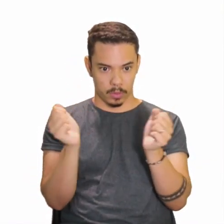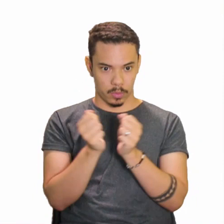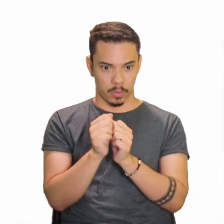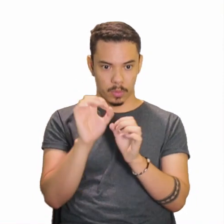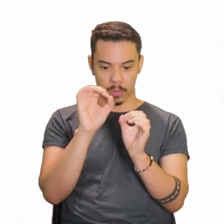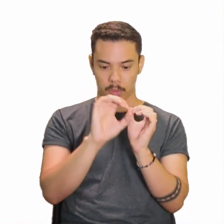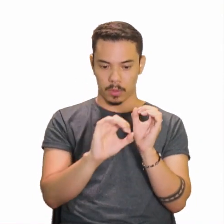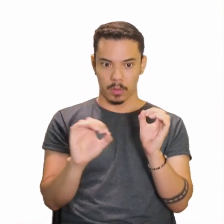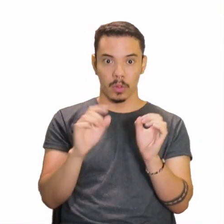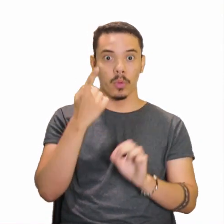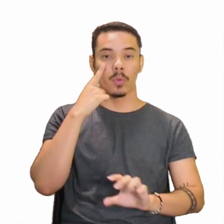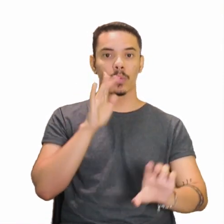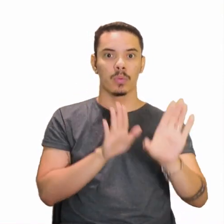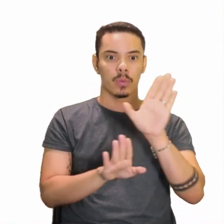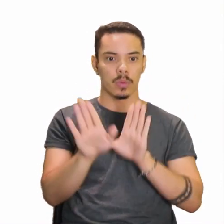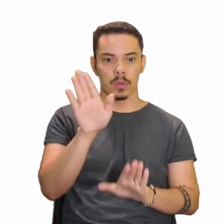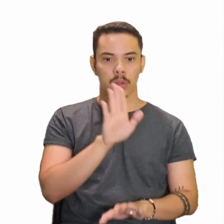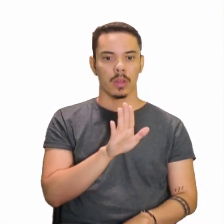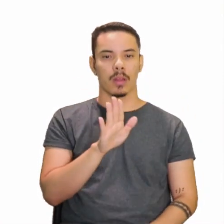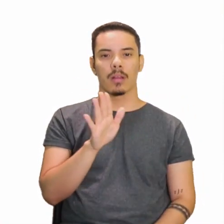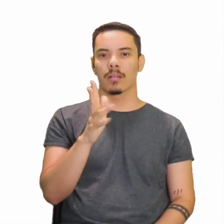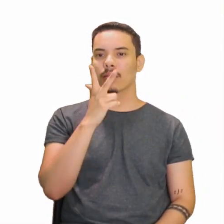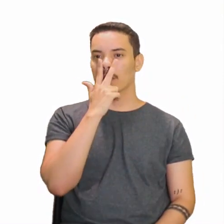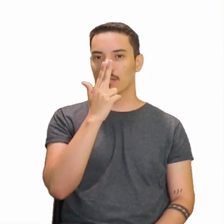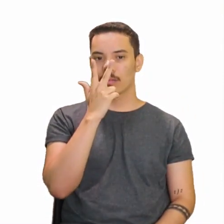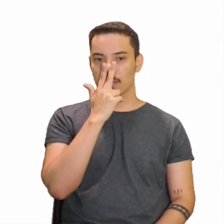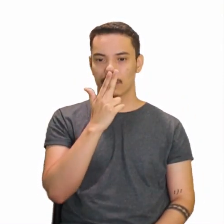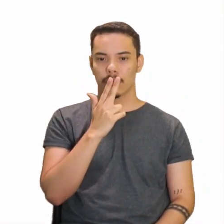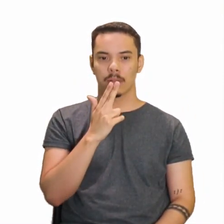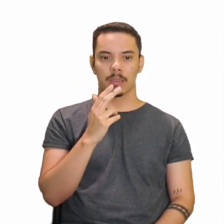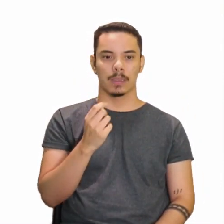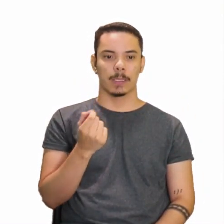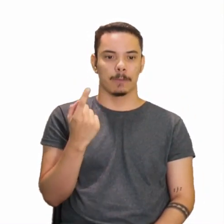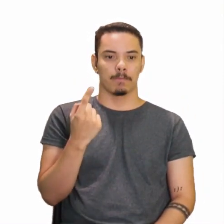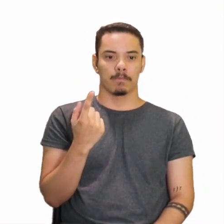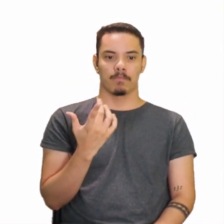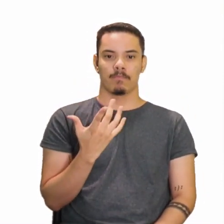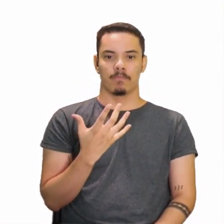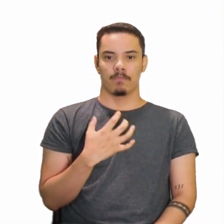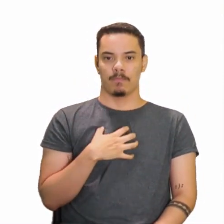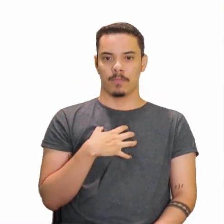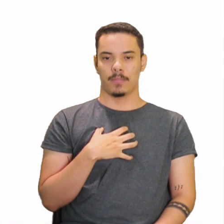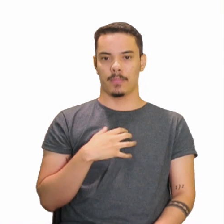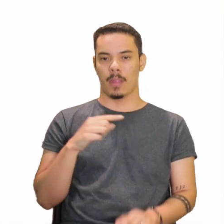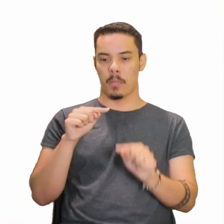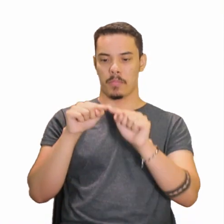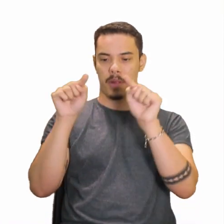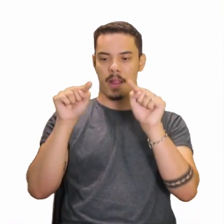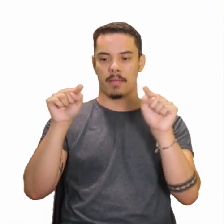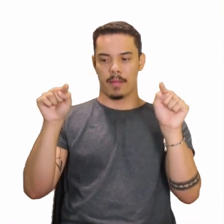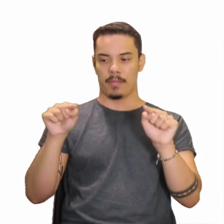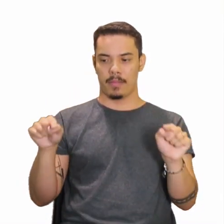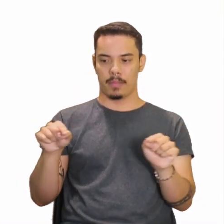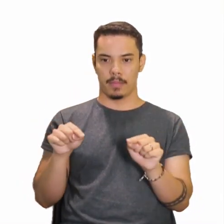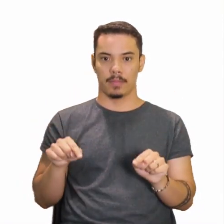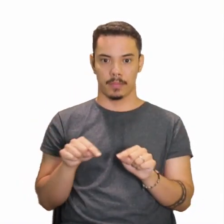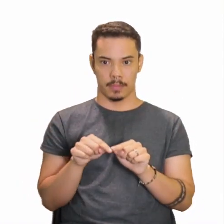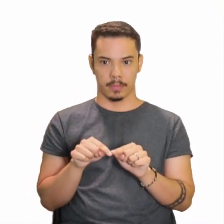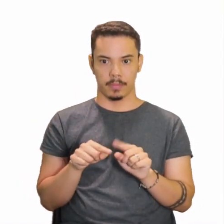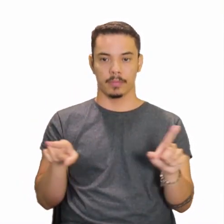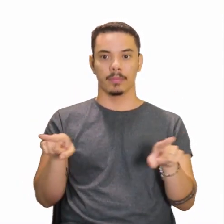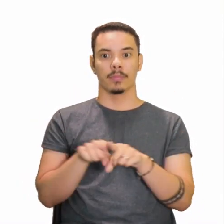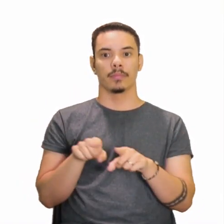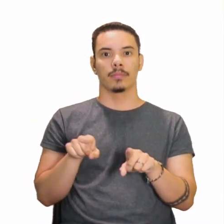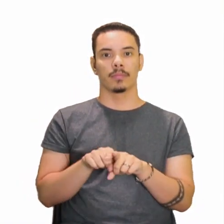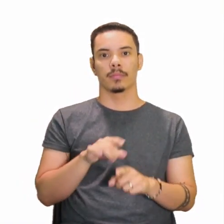bolinhas. Cuidado, vejam que é como se fosse espinhos, né, aqui, tá certo? Para isso mesmo. E